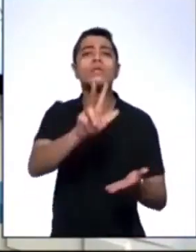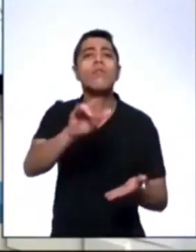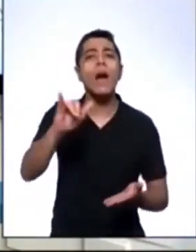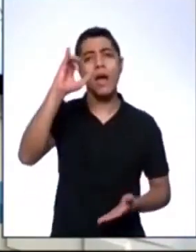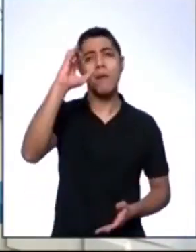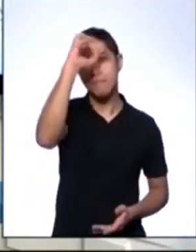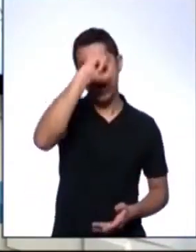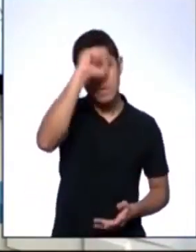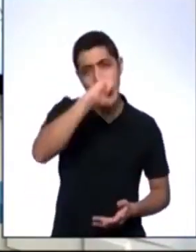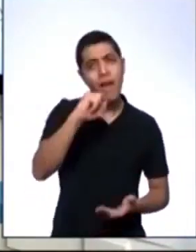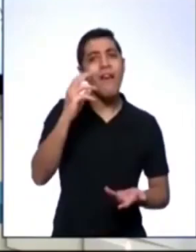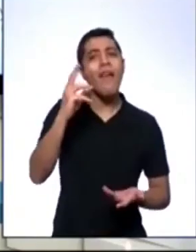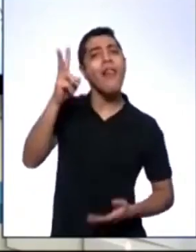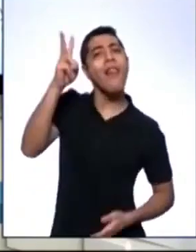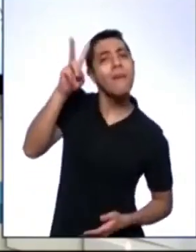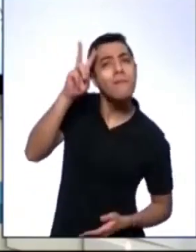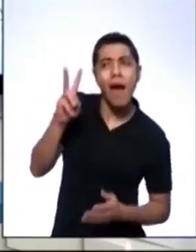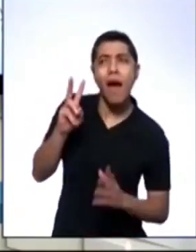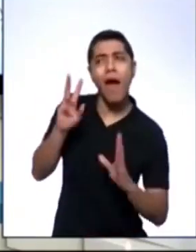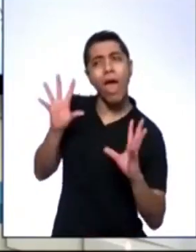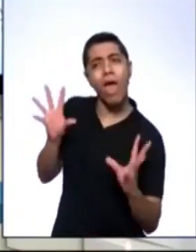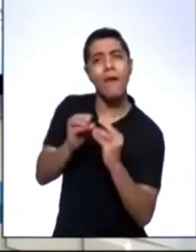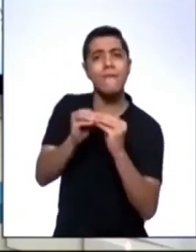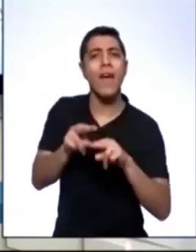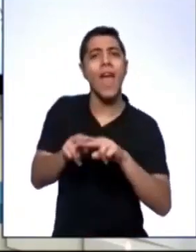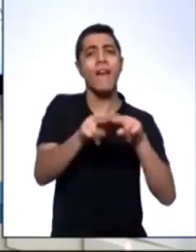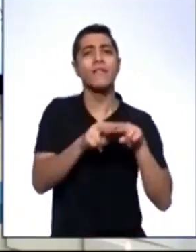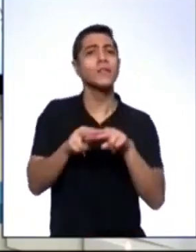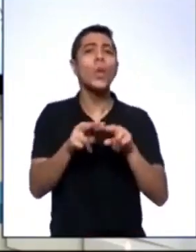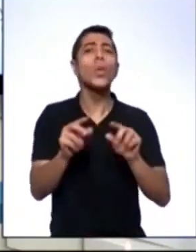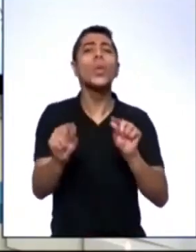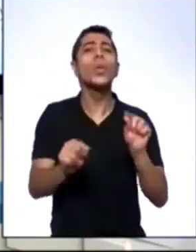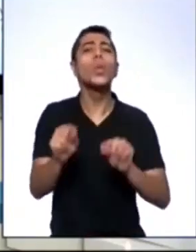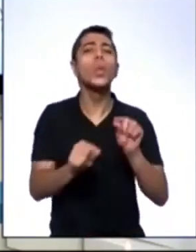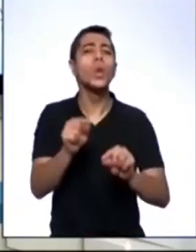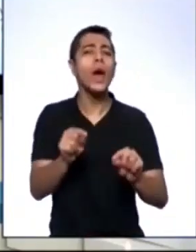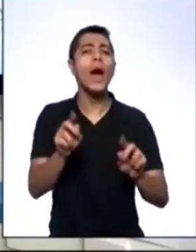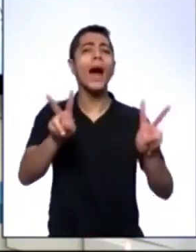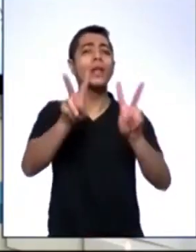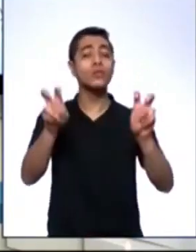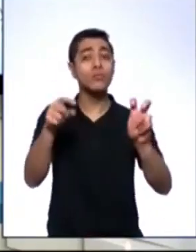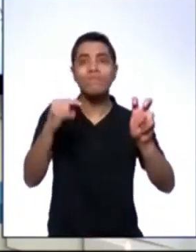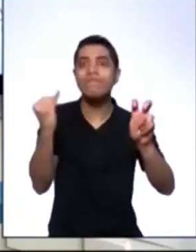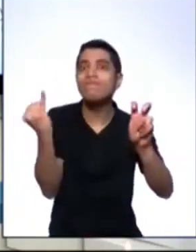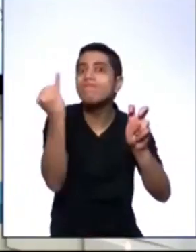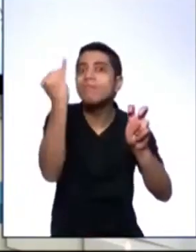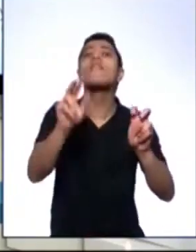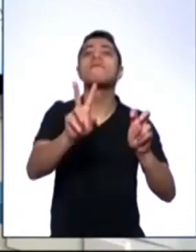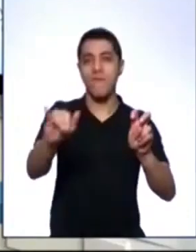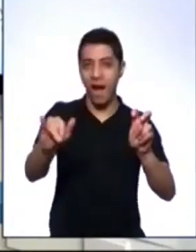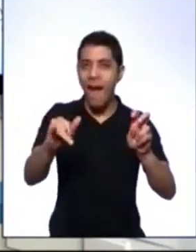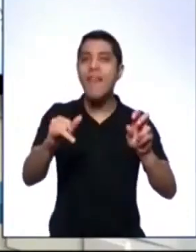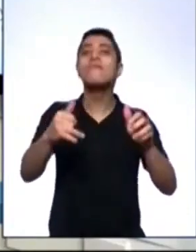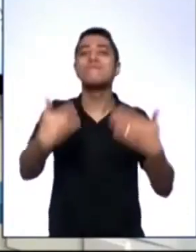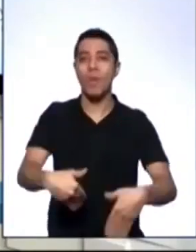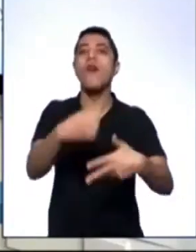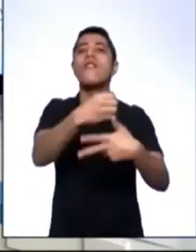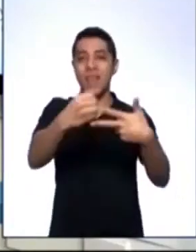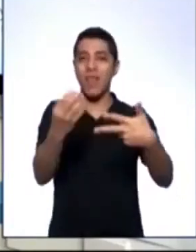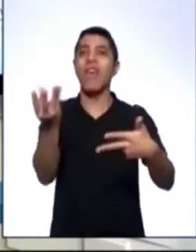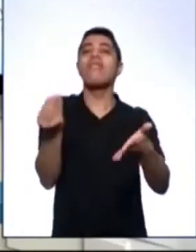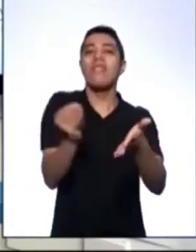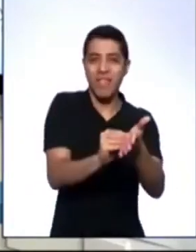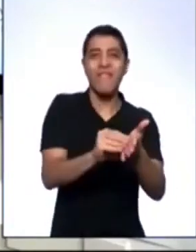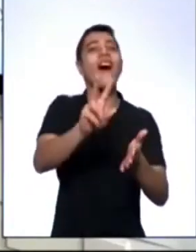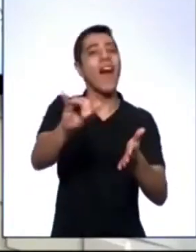revisar ou relembrar não é uma um tipo de questão que vai cair na prova do Enem e eu vou te ajudar acertar